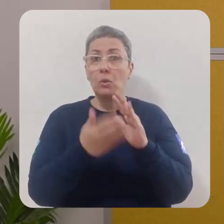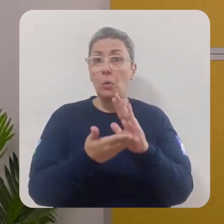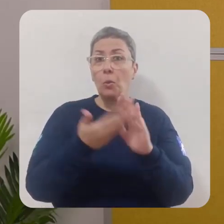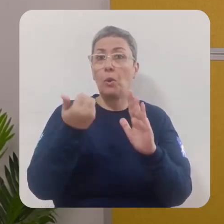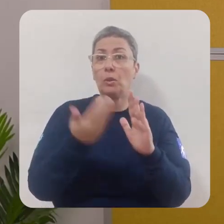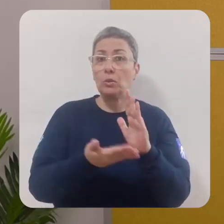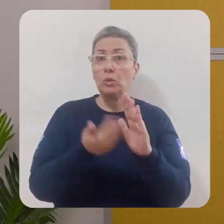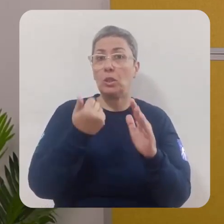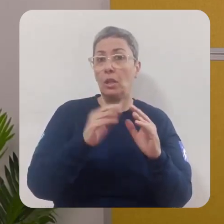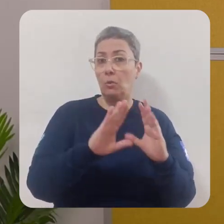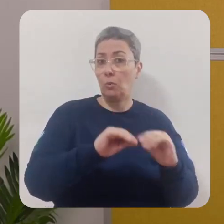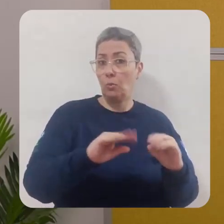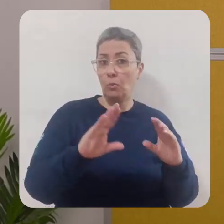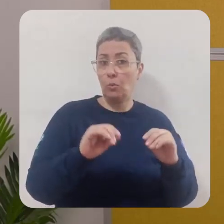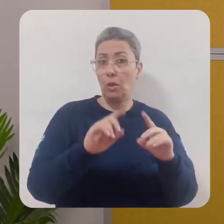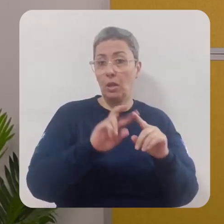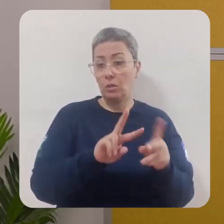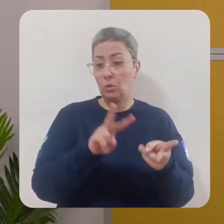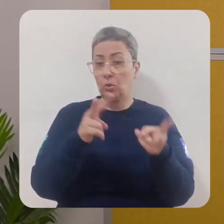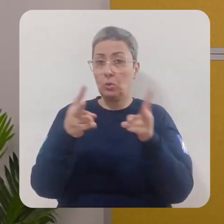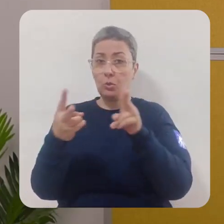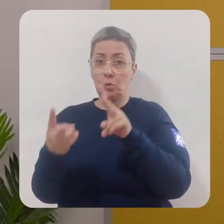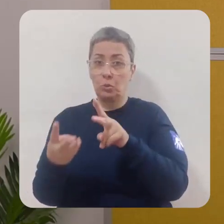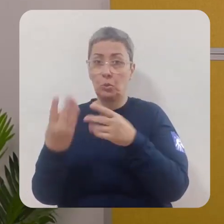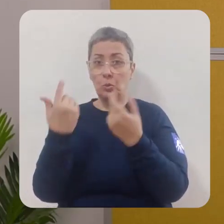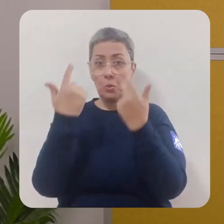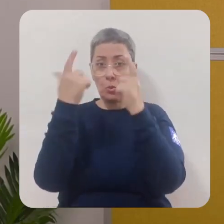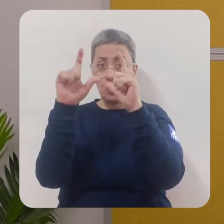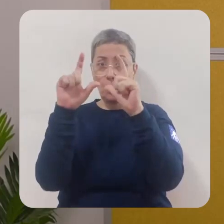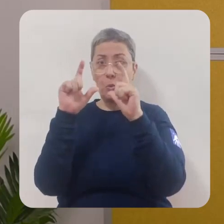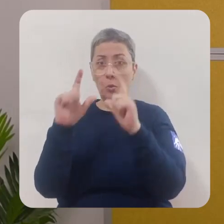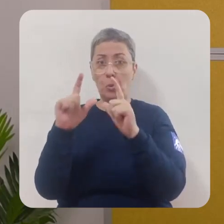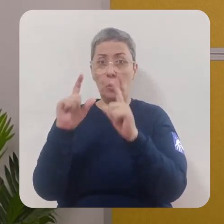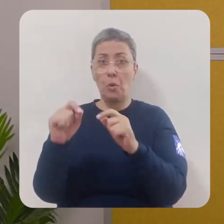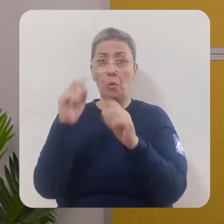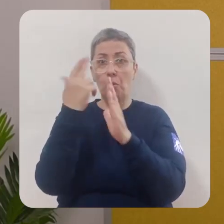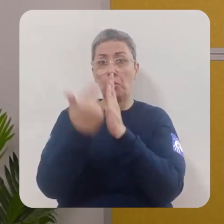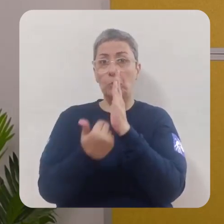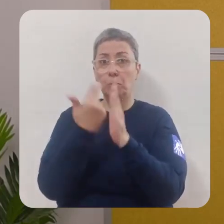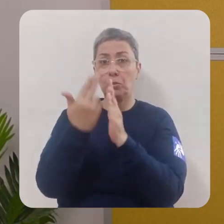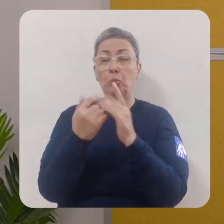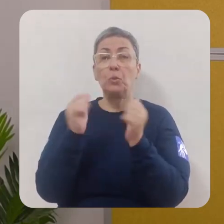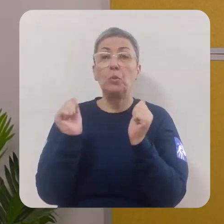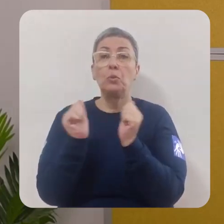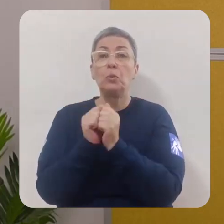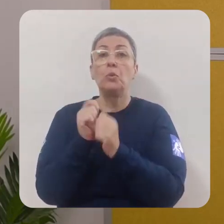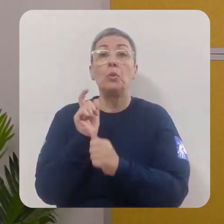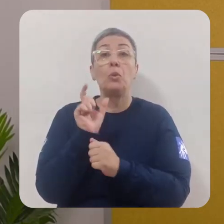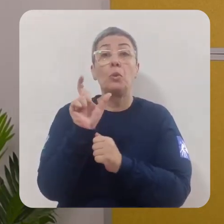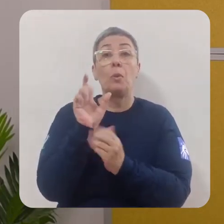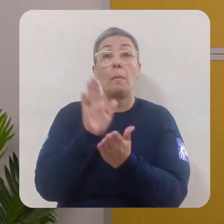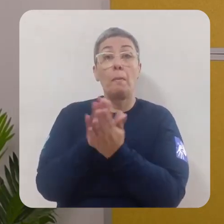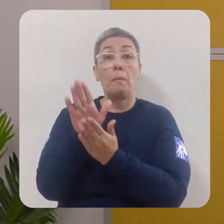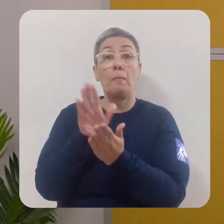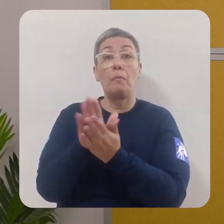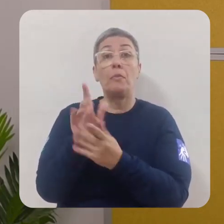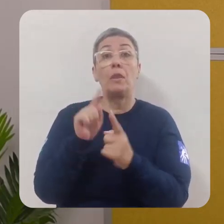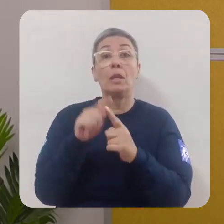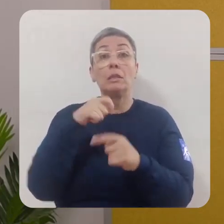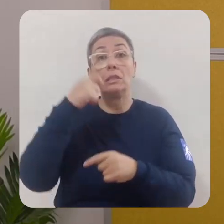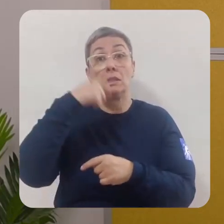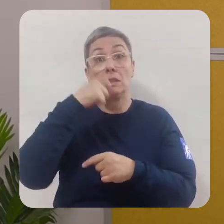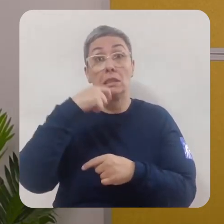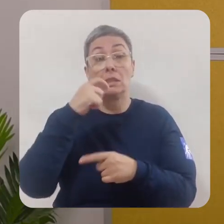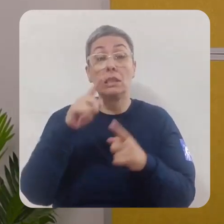tempo, retirar o concreto e começar a colocar aí a imagem, tá? Junto com a palavra